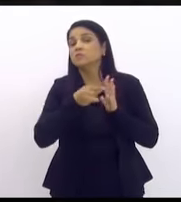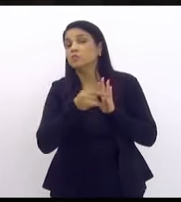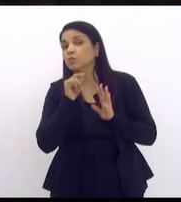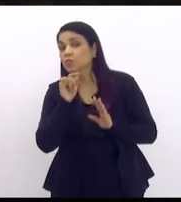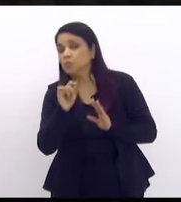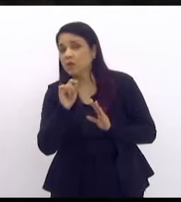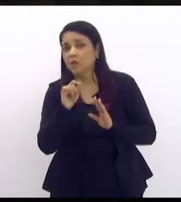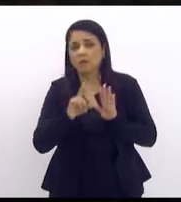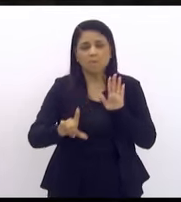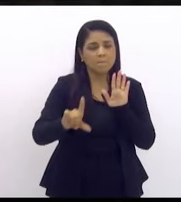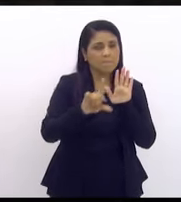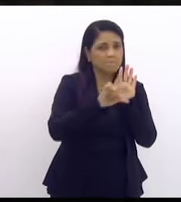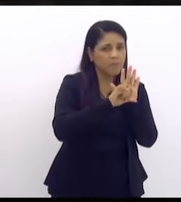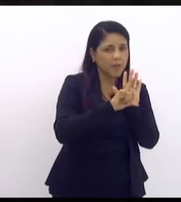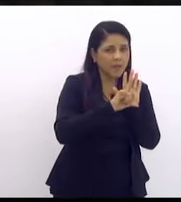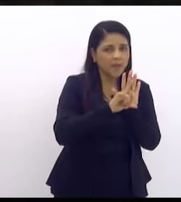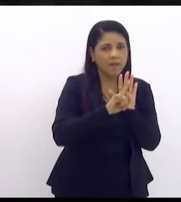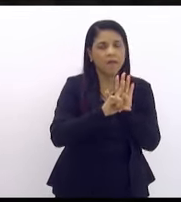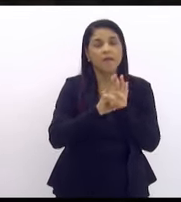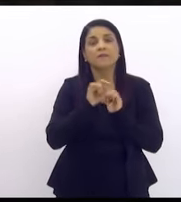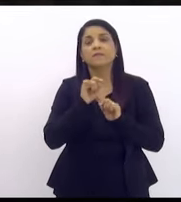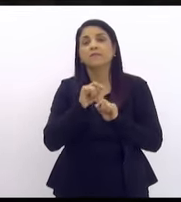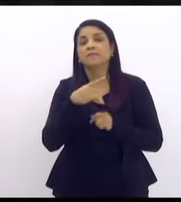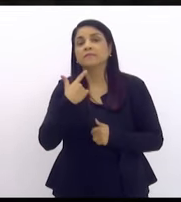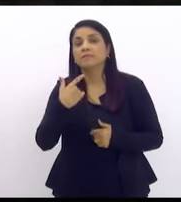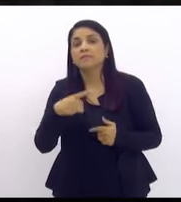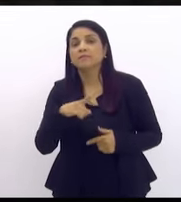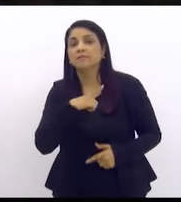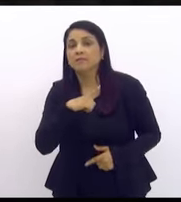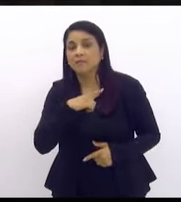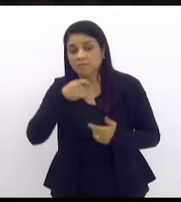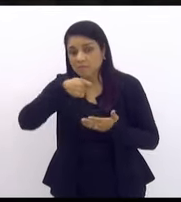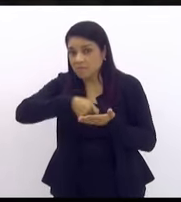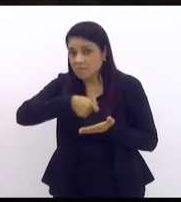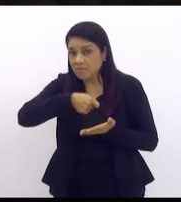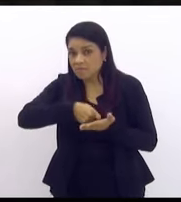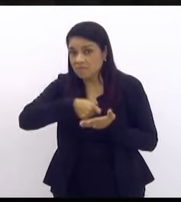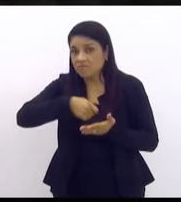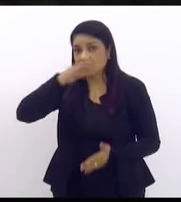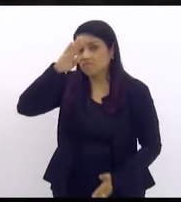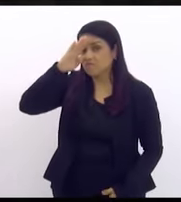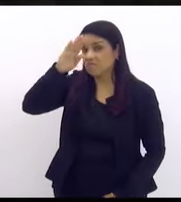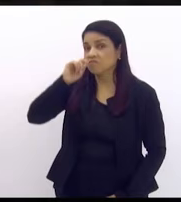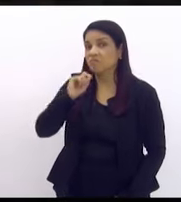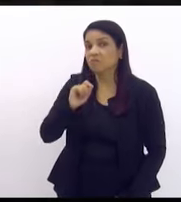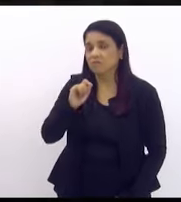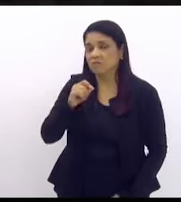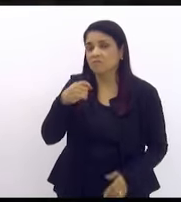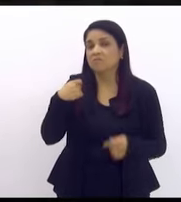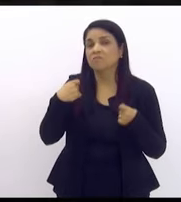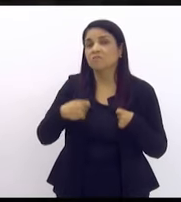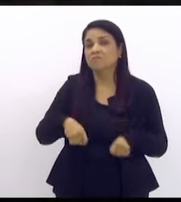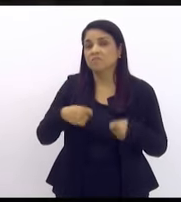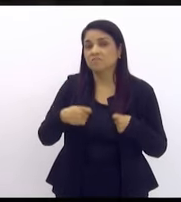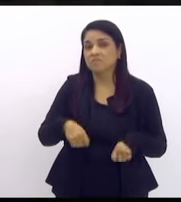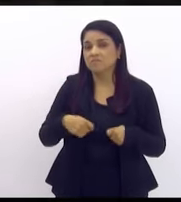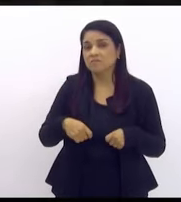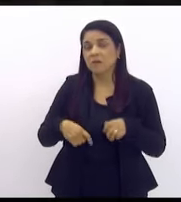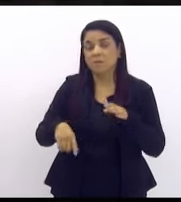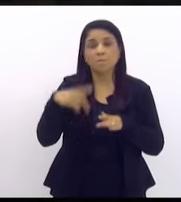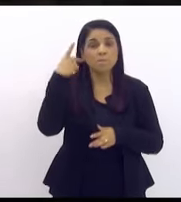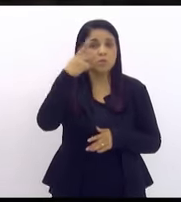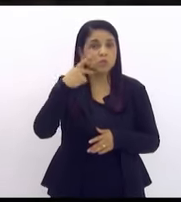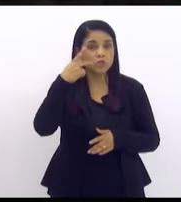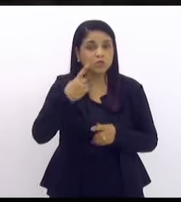nas leis, deveriam ter a priorização necessária para políticas